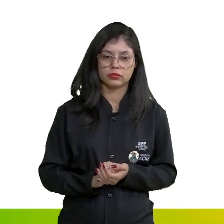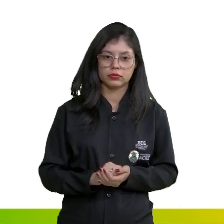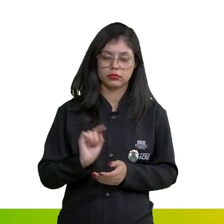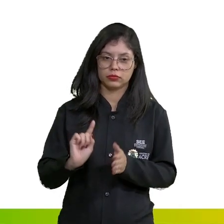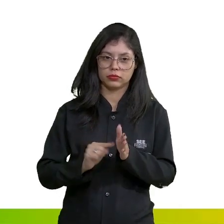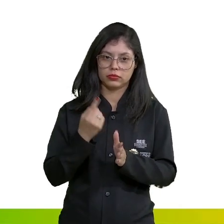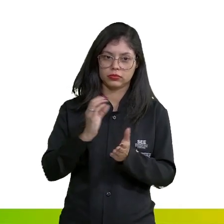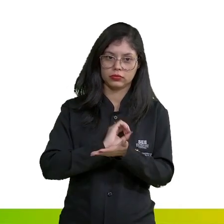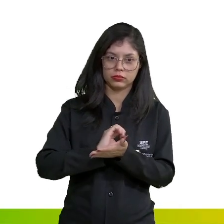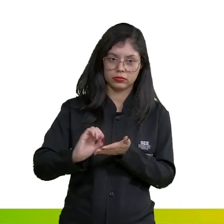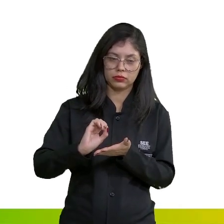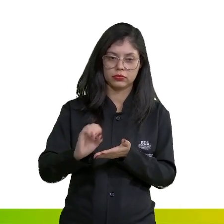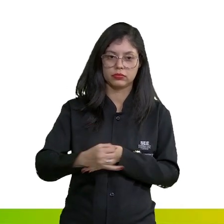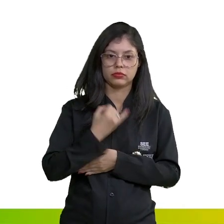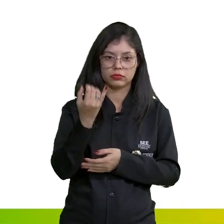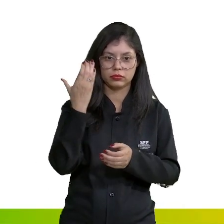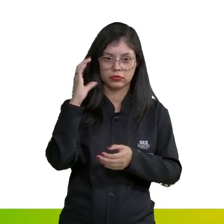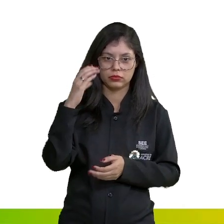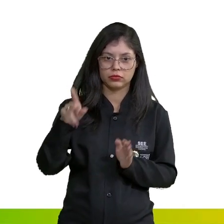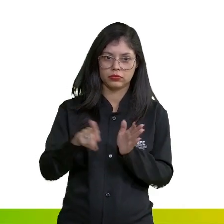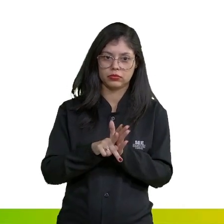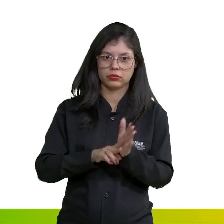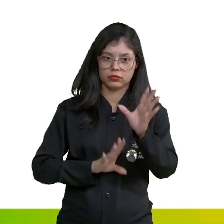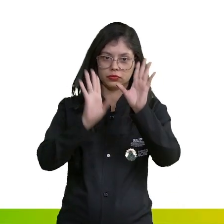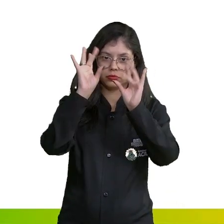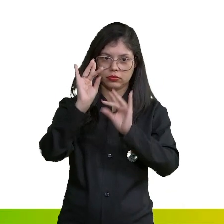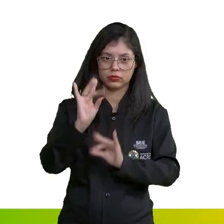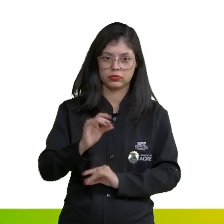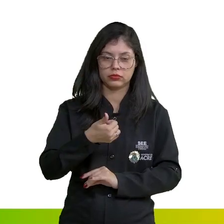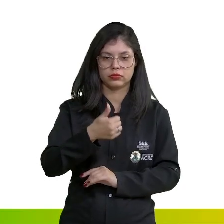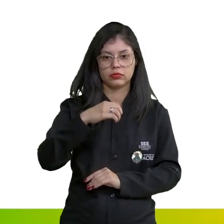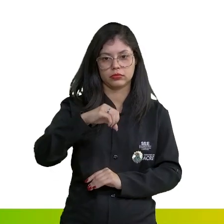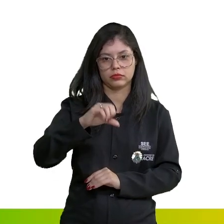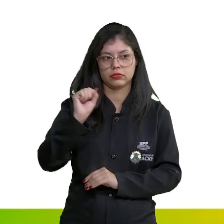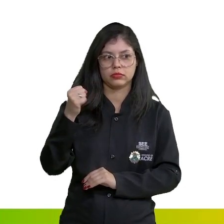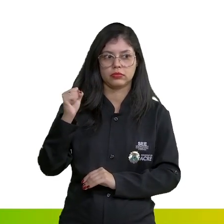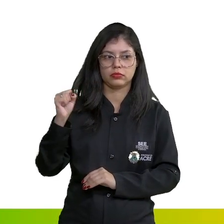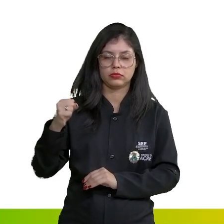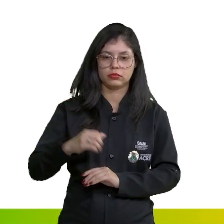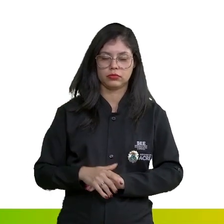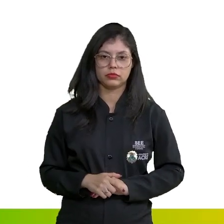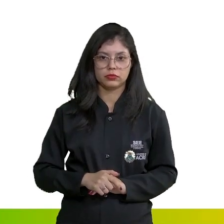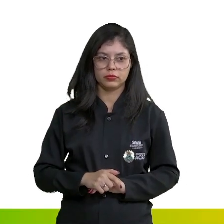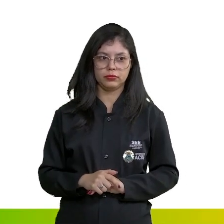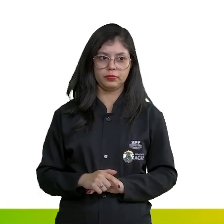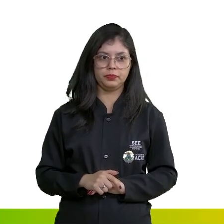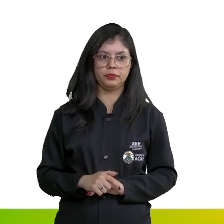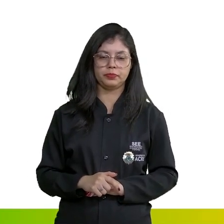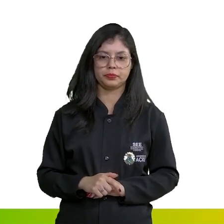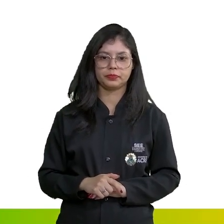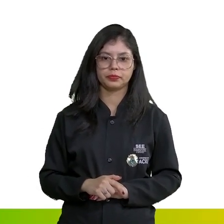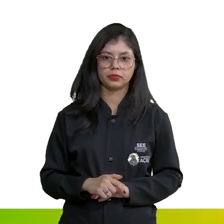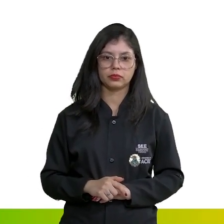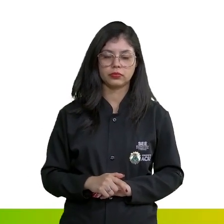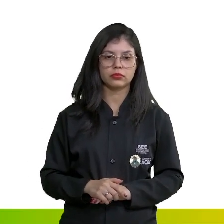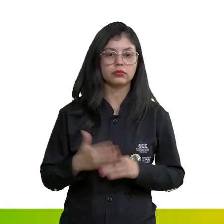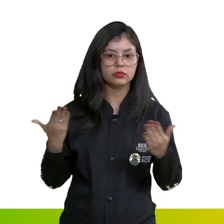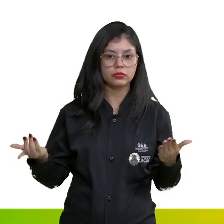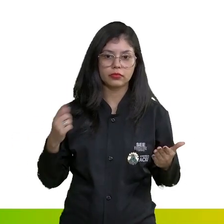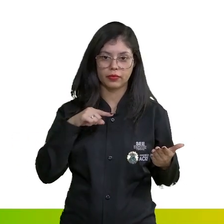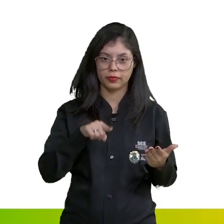o principal órgão científico que monitora isso desde 1988. Então, essas aí